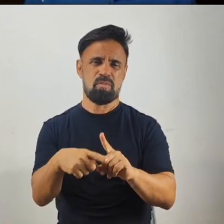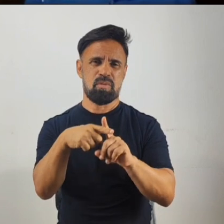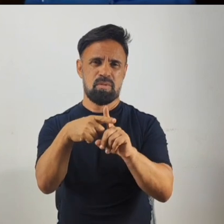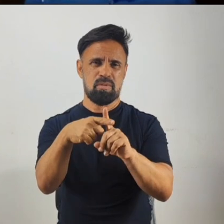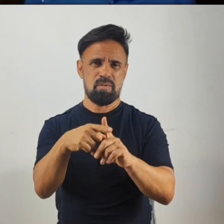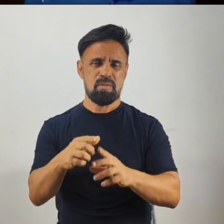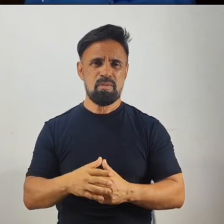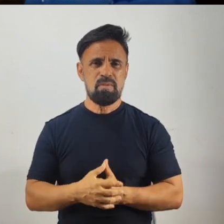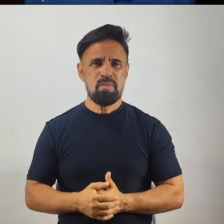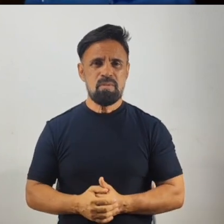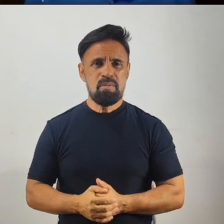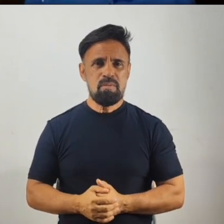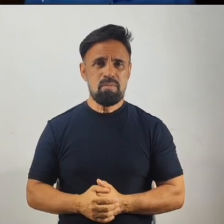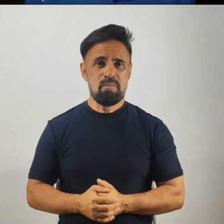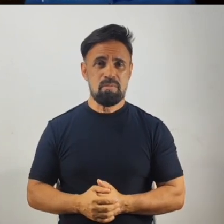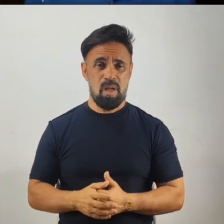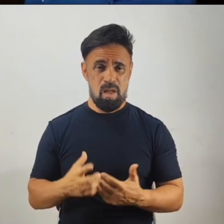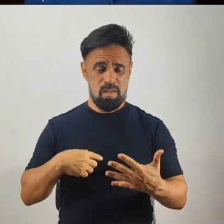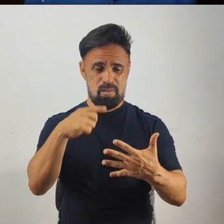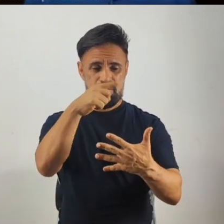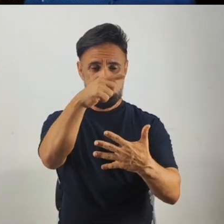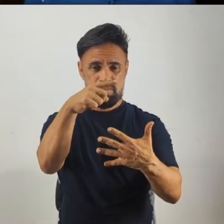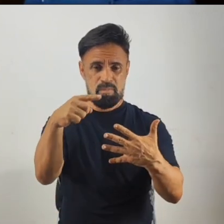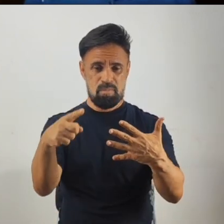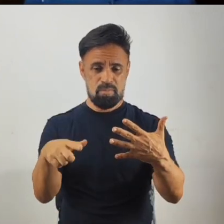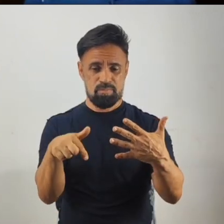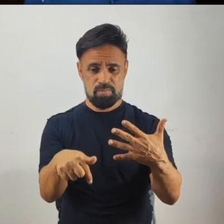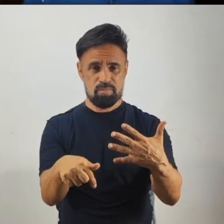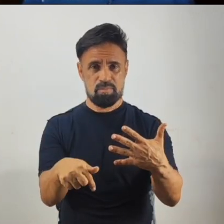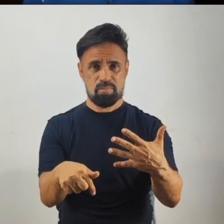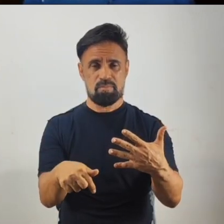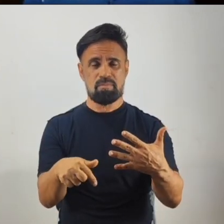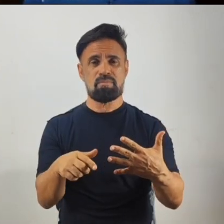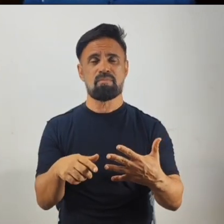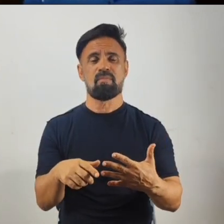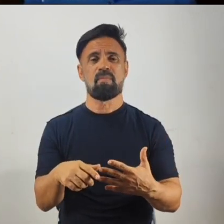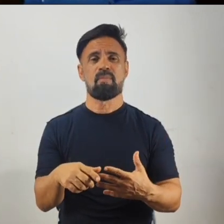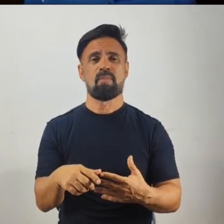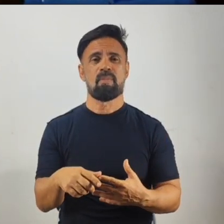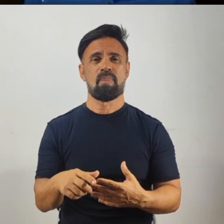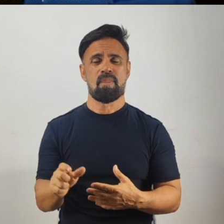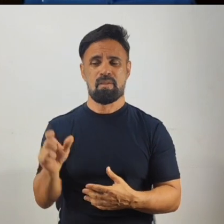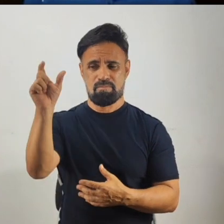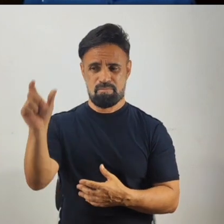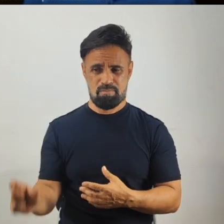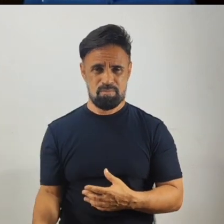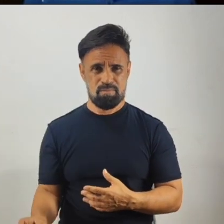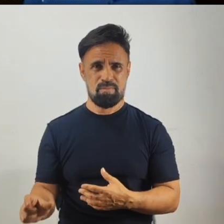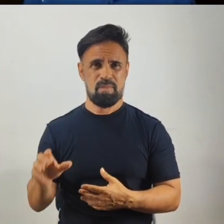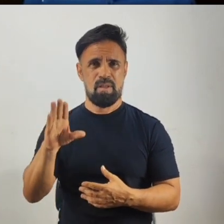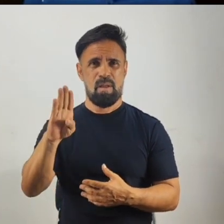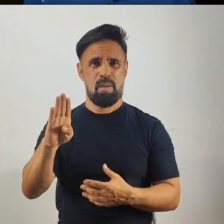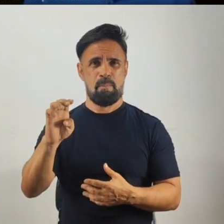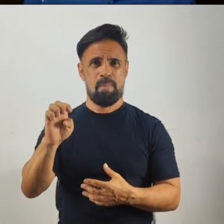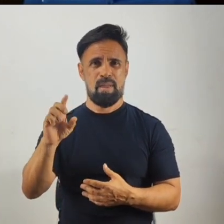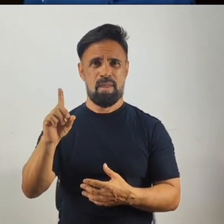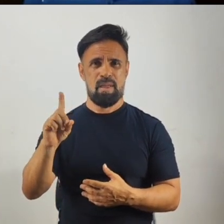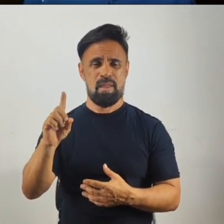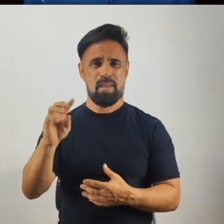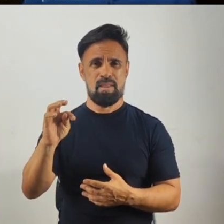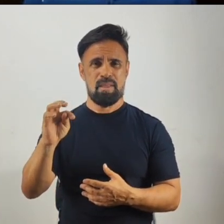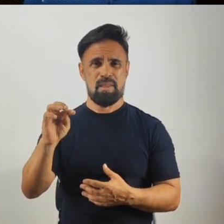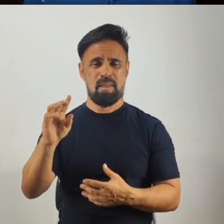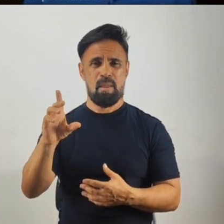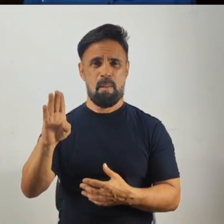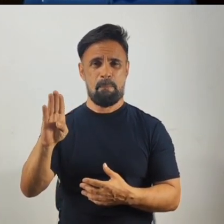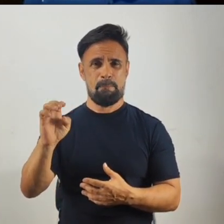seus benefícios. Esses são os 7 pontos apontados por Donabedian